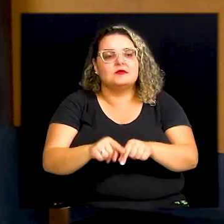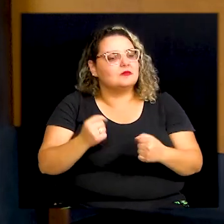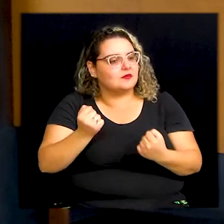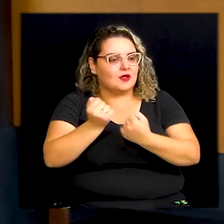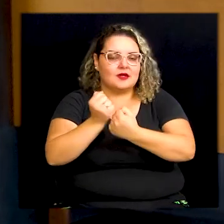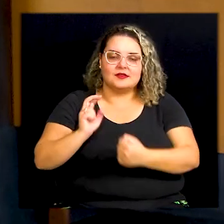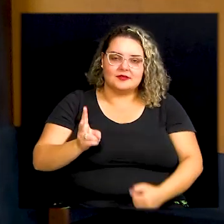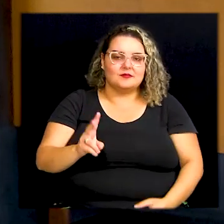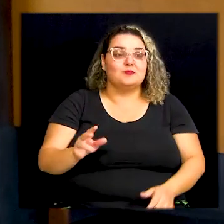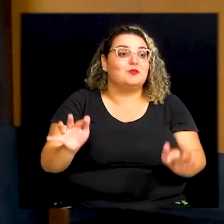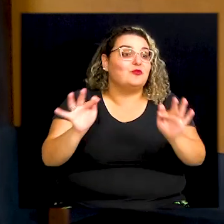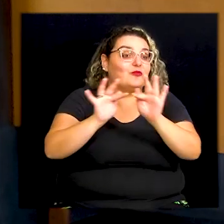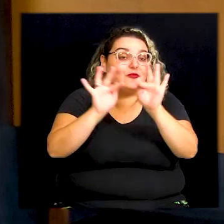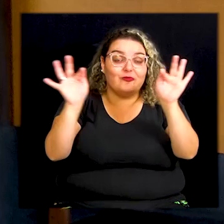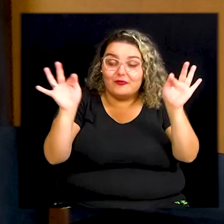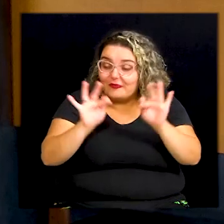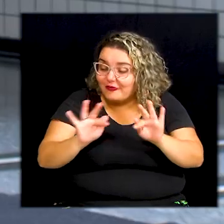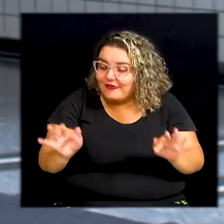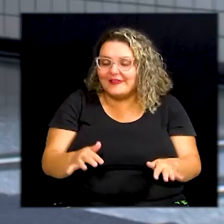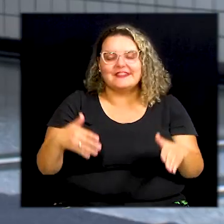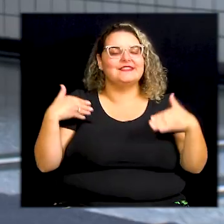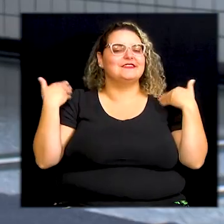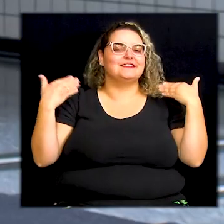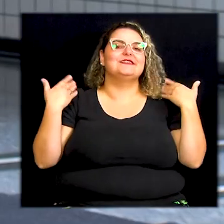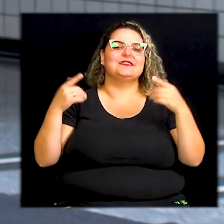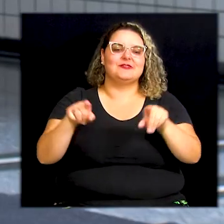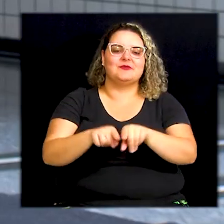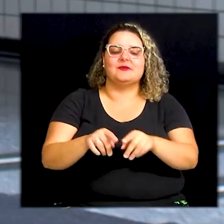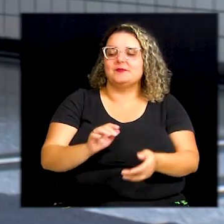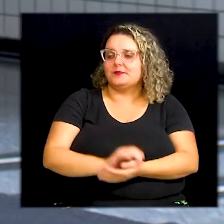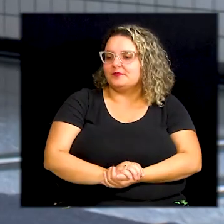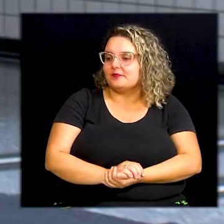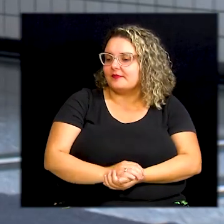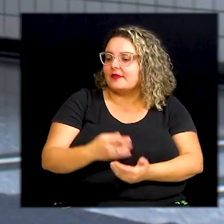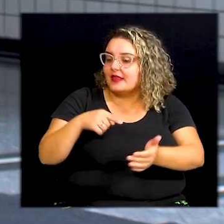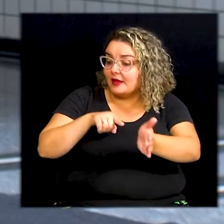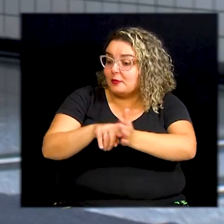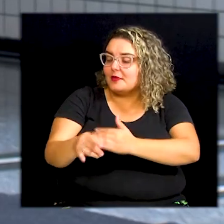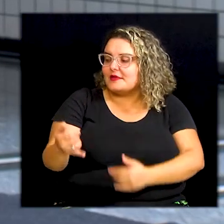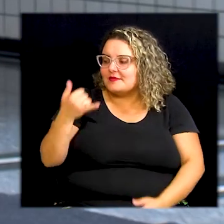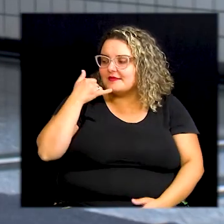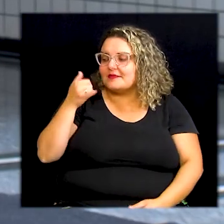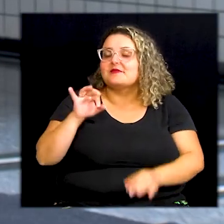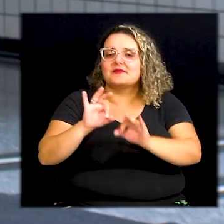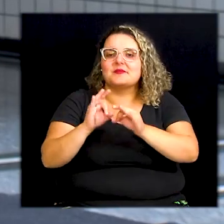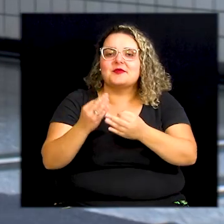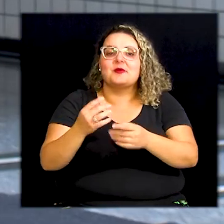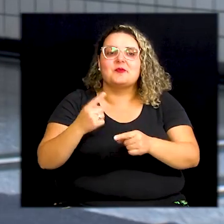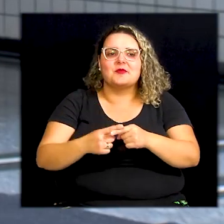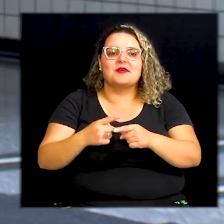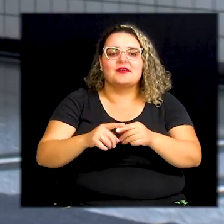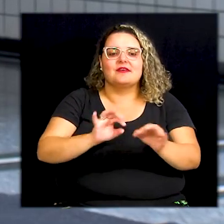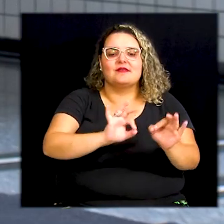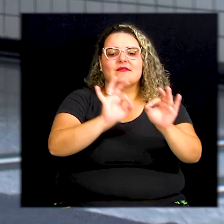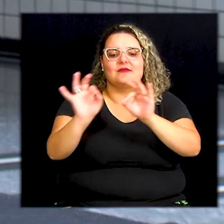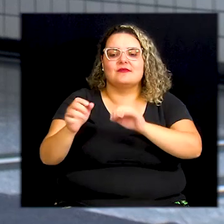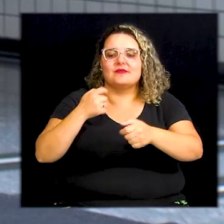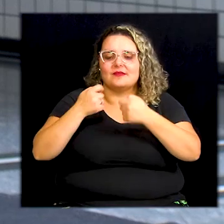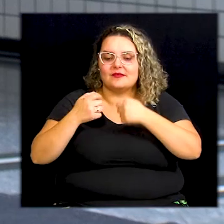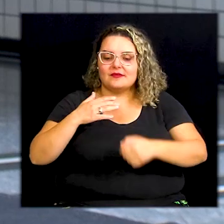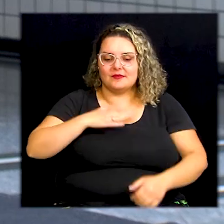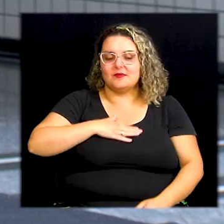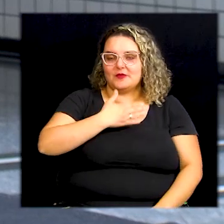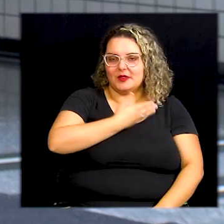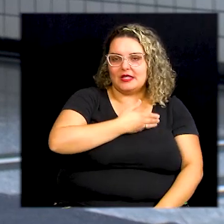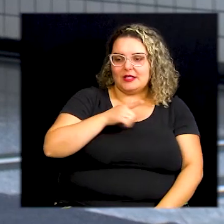sempre me apoiarem. Então eles ficaram muito felizes, muito contentes também. Eu perguntei dessa ligação para a família porque eu assisti a reportagem do